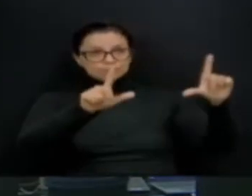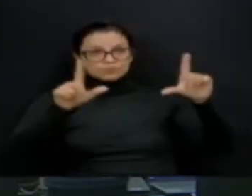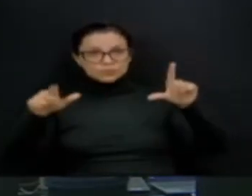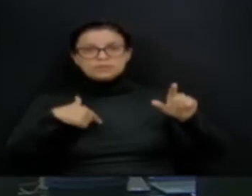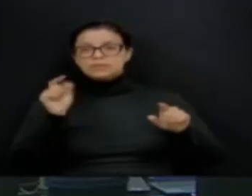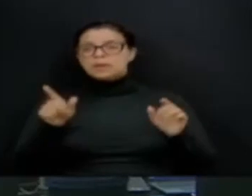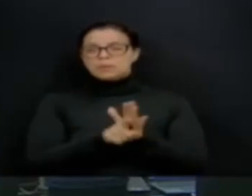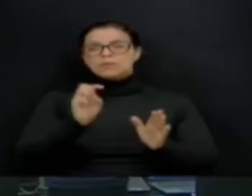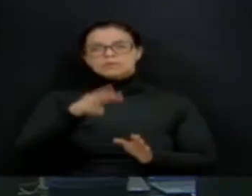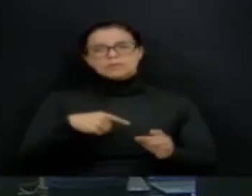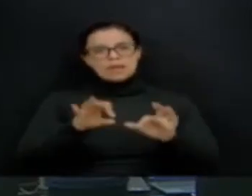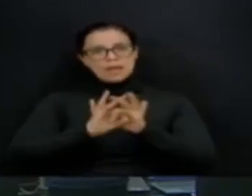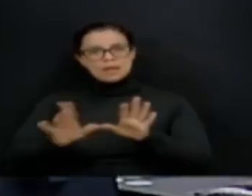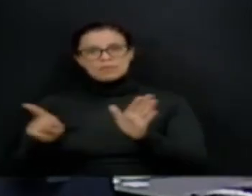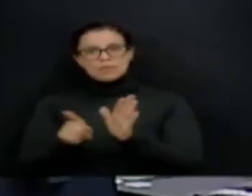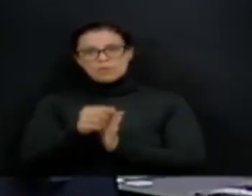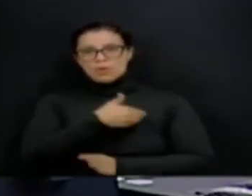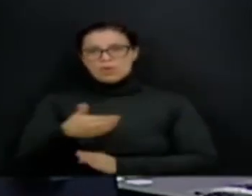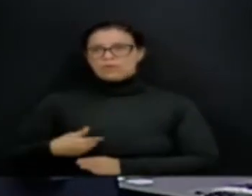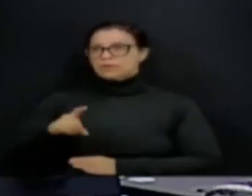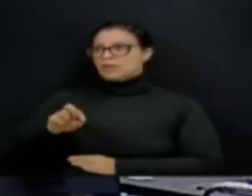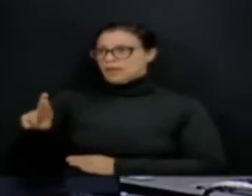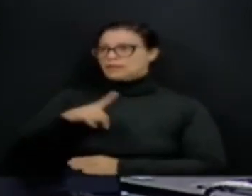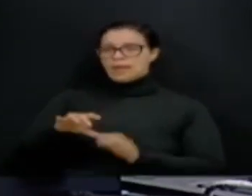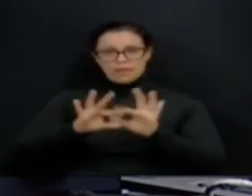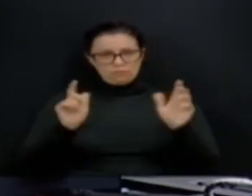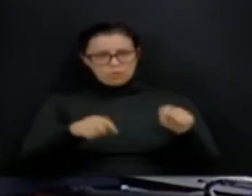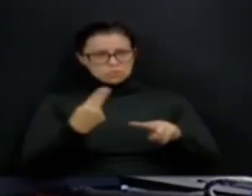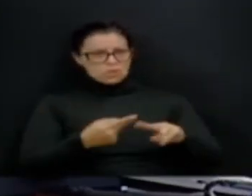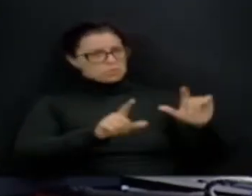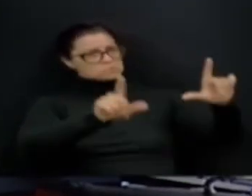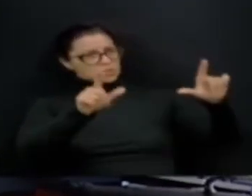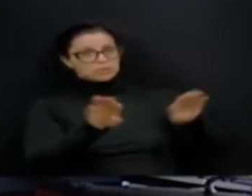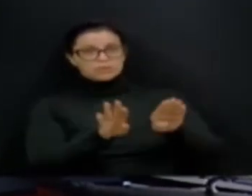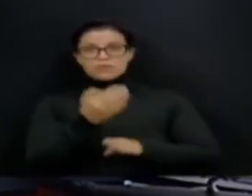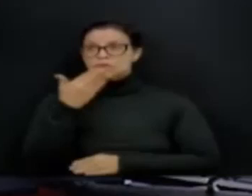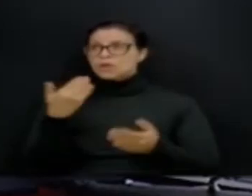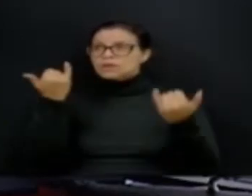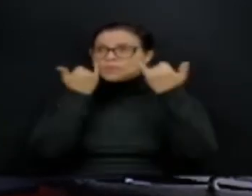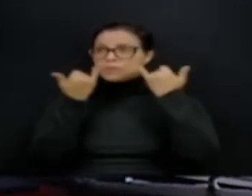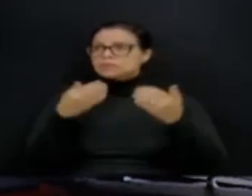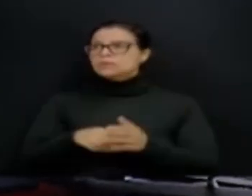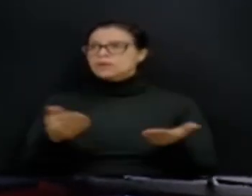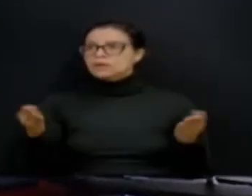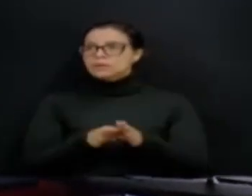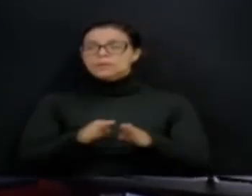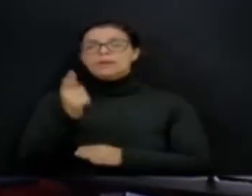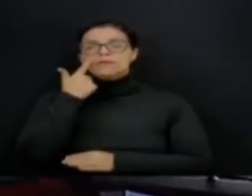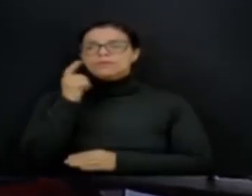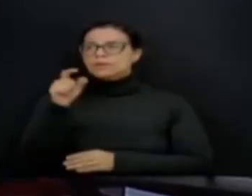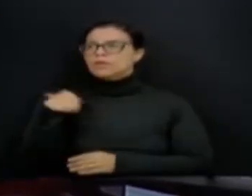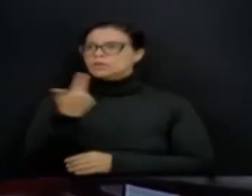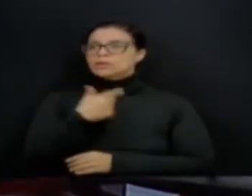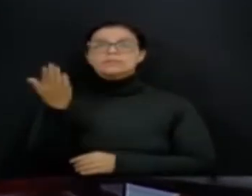está sendo sim autorizada pelo próprio DR. Inclusive, nós queremos fazer um pedido de informação para que